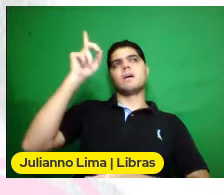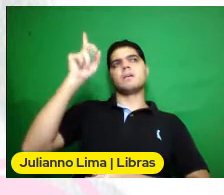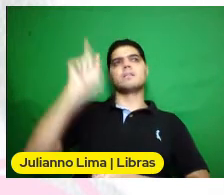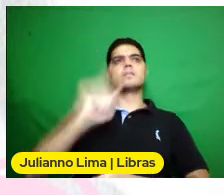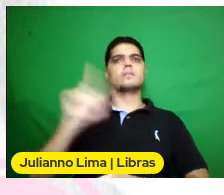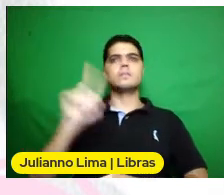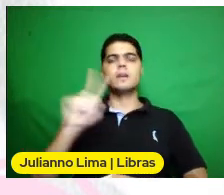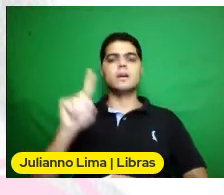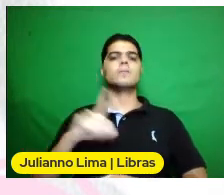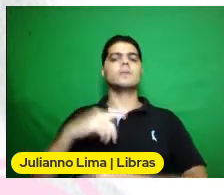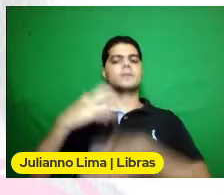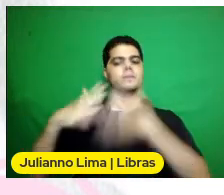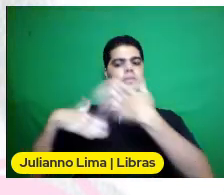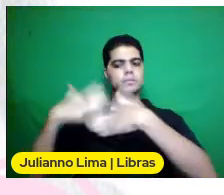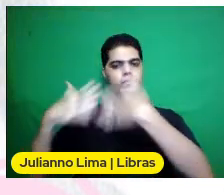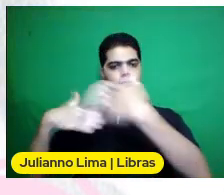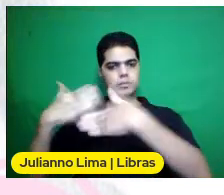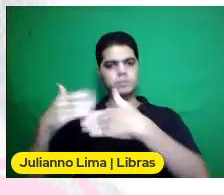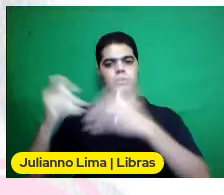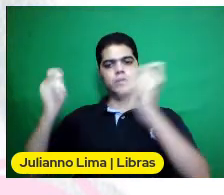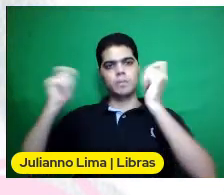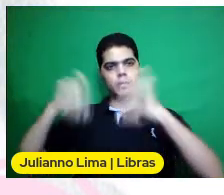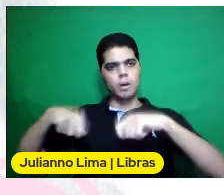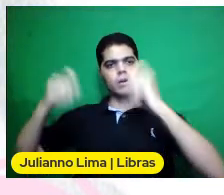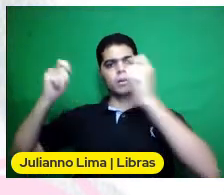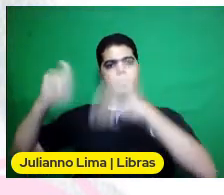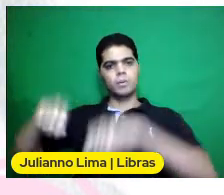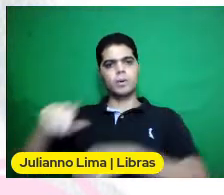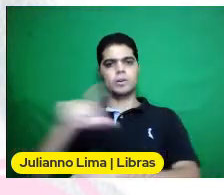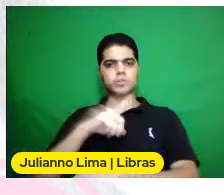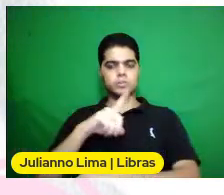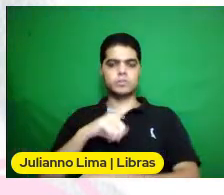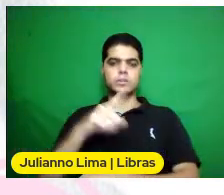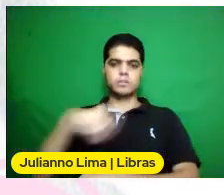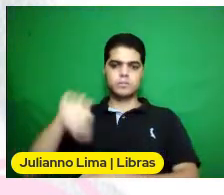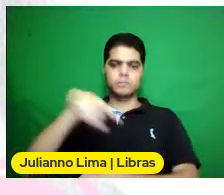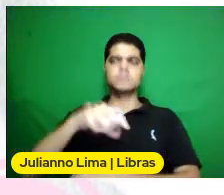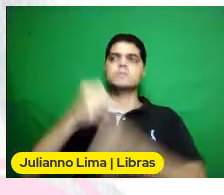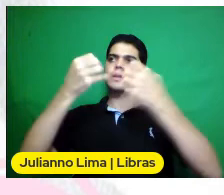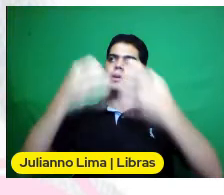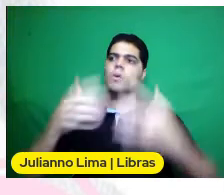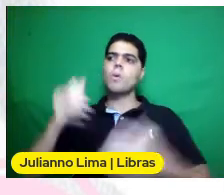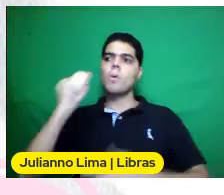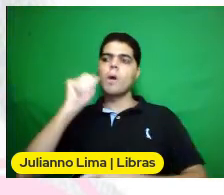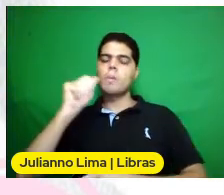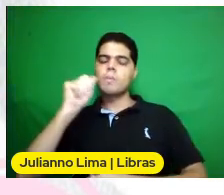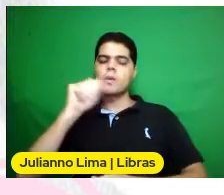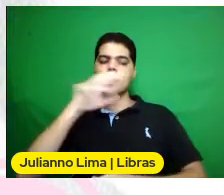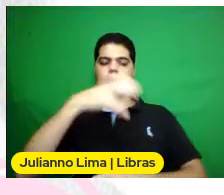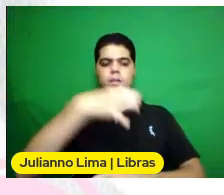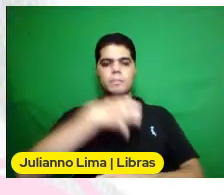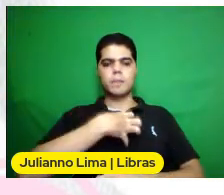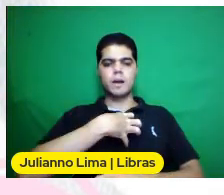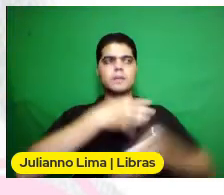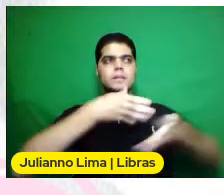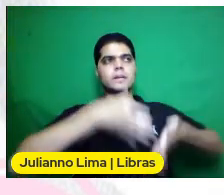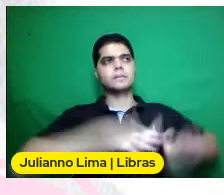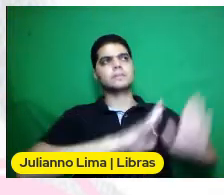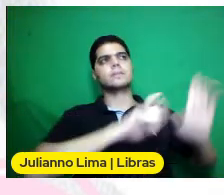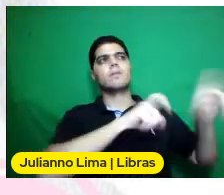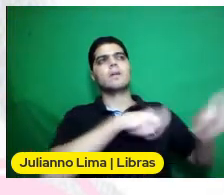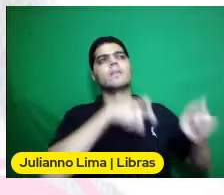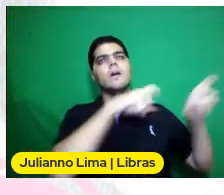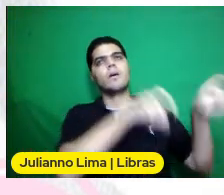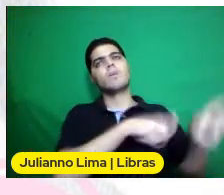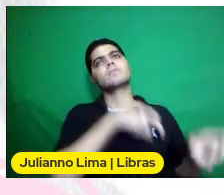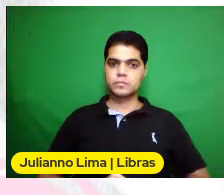caminhos possíveis, né, como você bem colocou, de uma mulher no interior da Bahia pensar e repensar o que seria, por